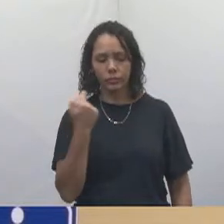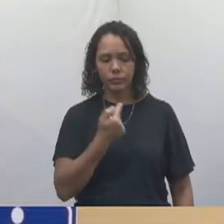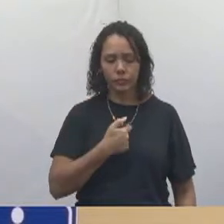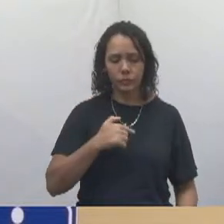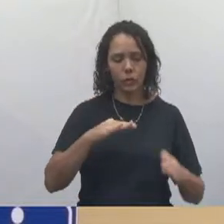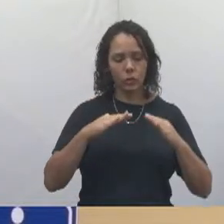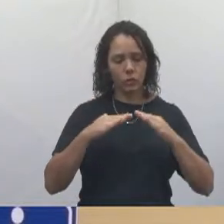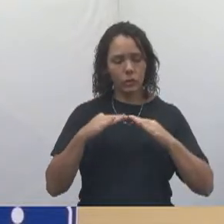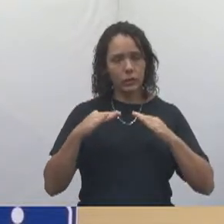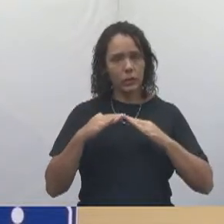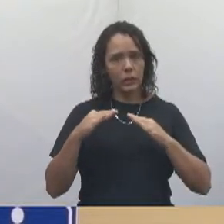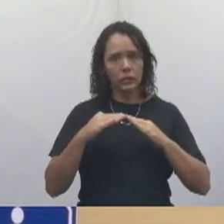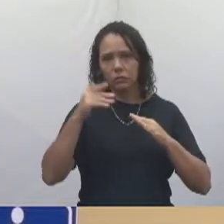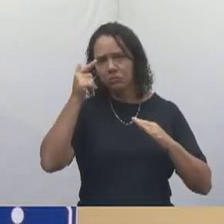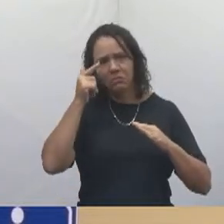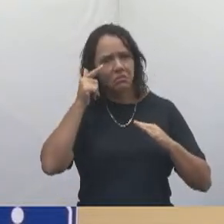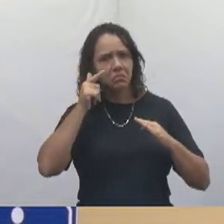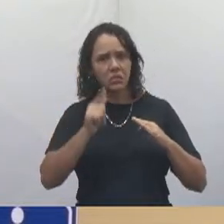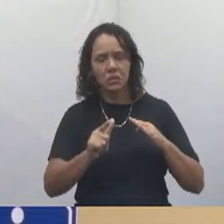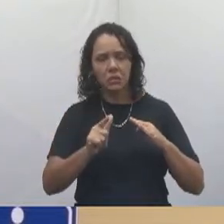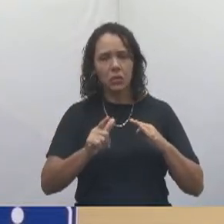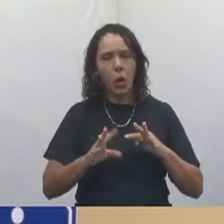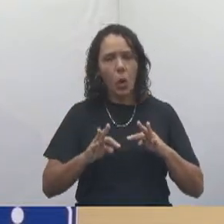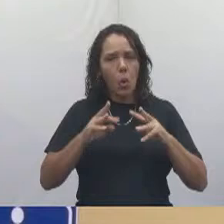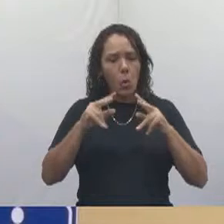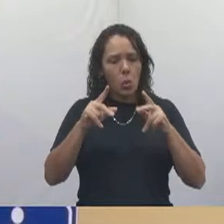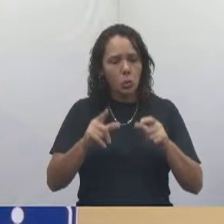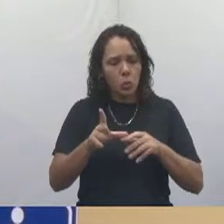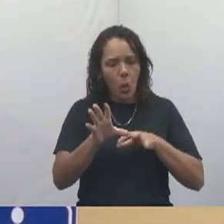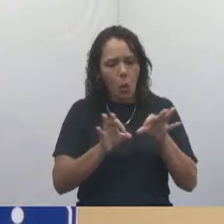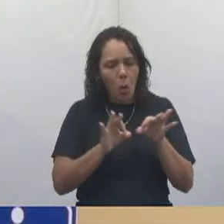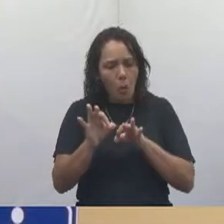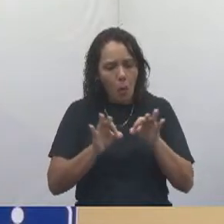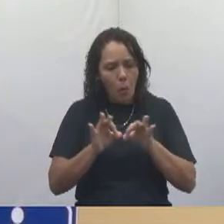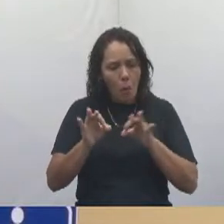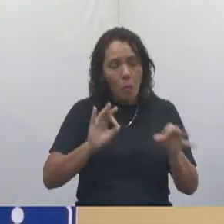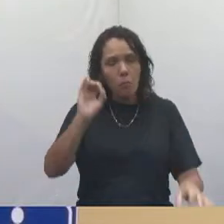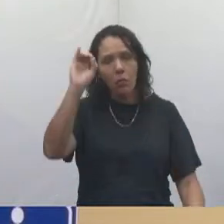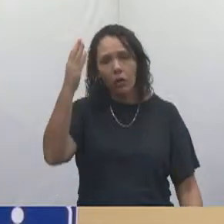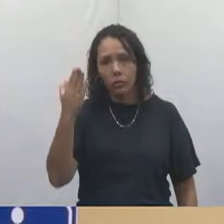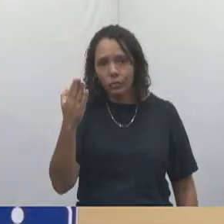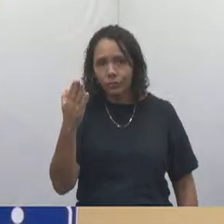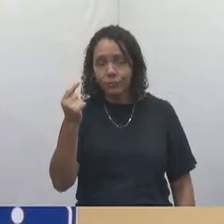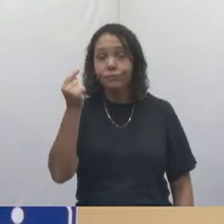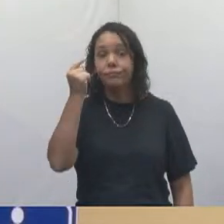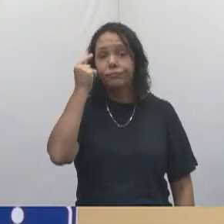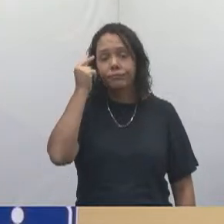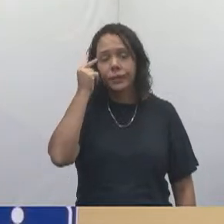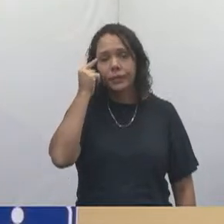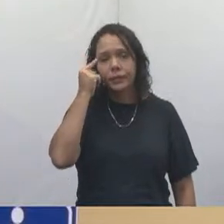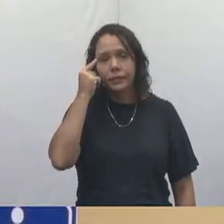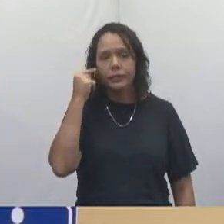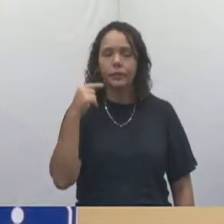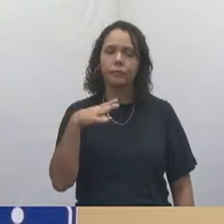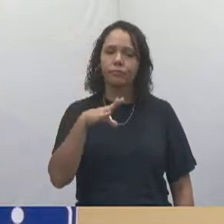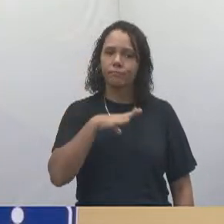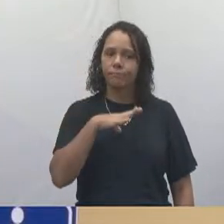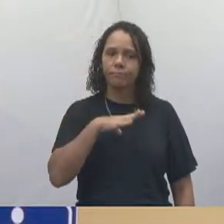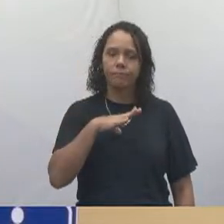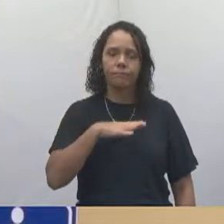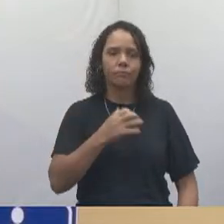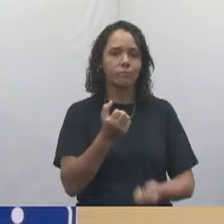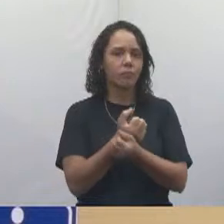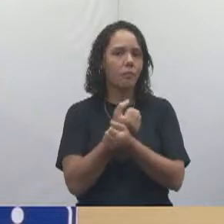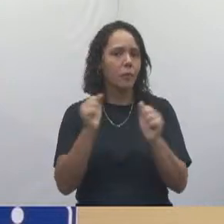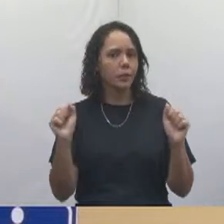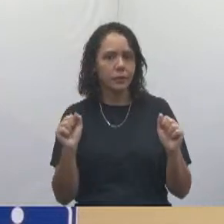gente nós não conseguimos fazer tudo da forma que planejamos, é impossível a gente conseguir